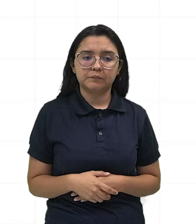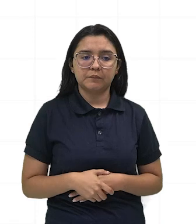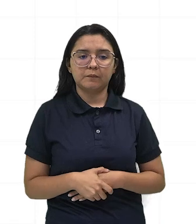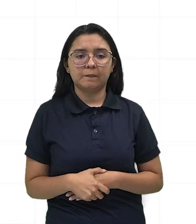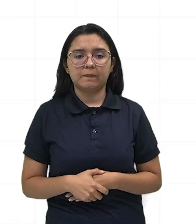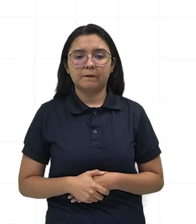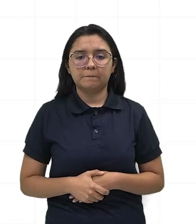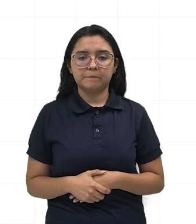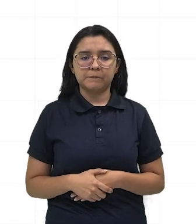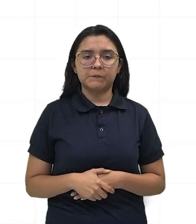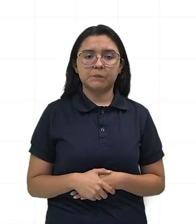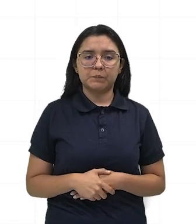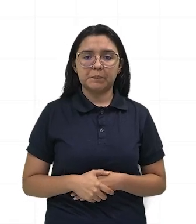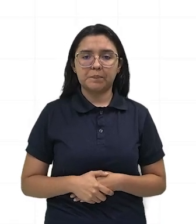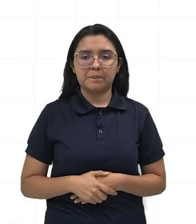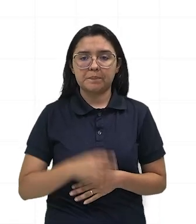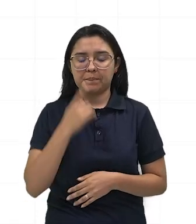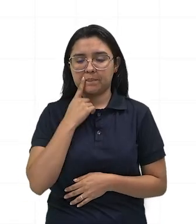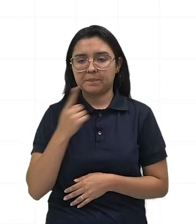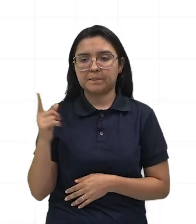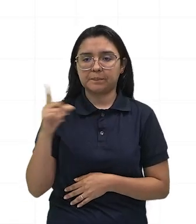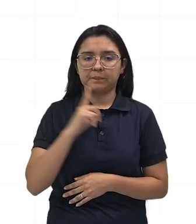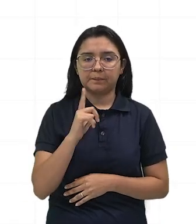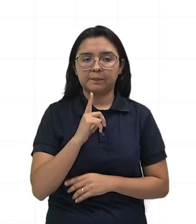lá. Então, nós temos aí